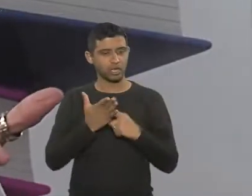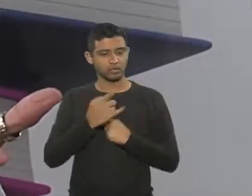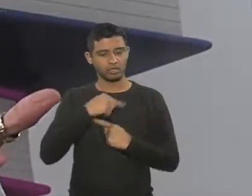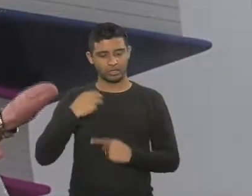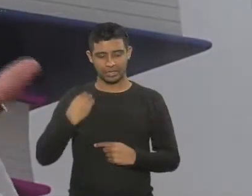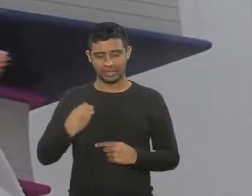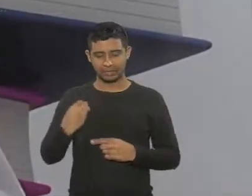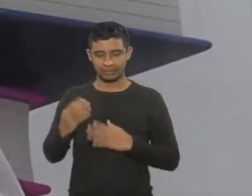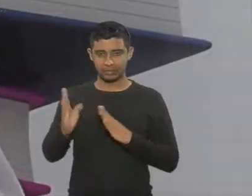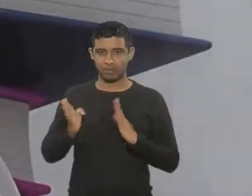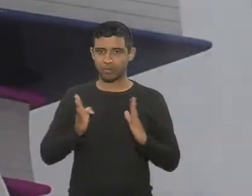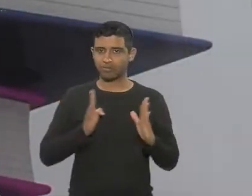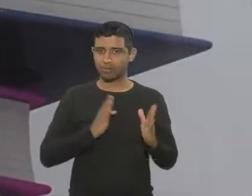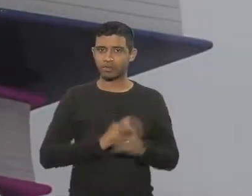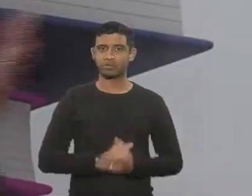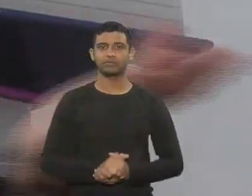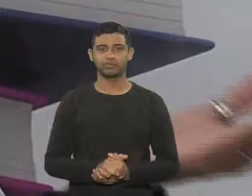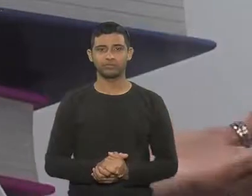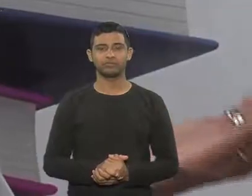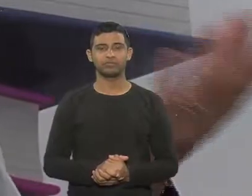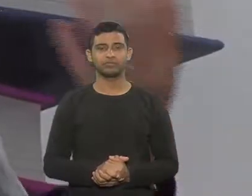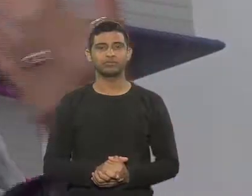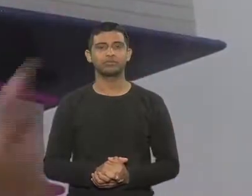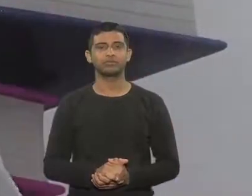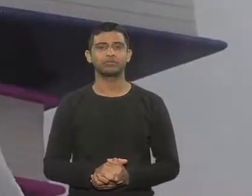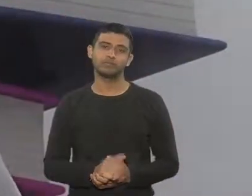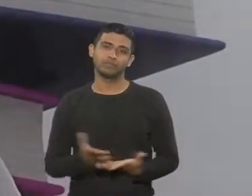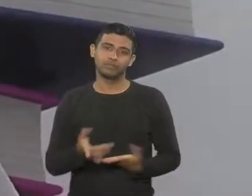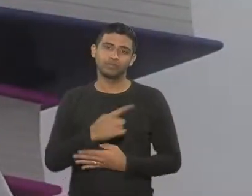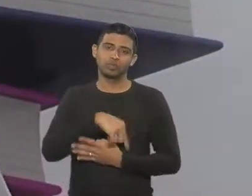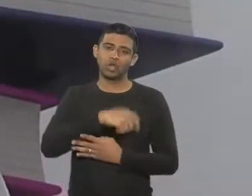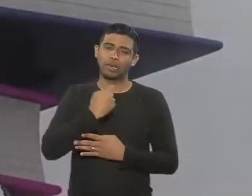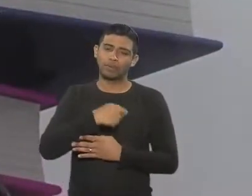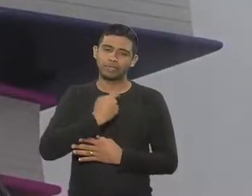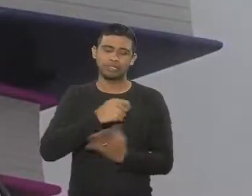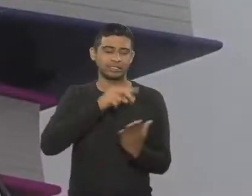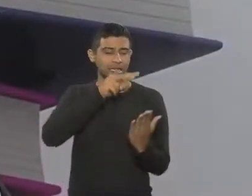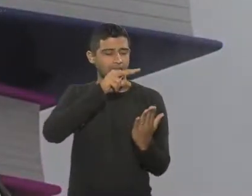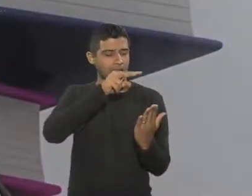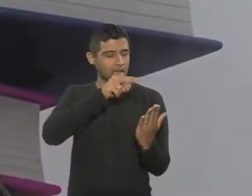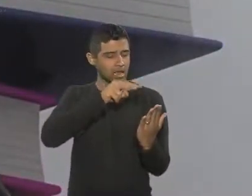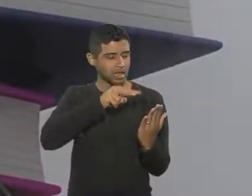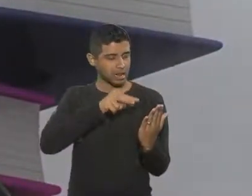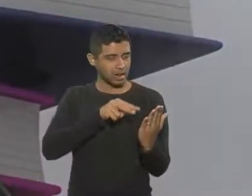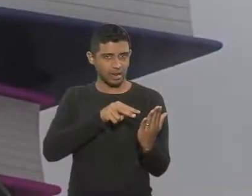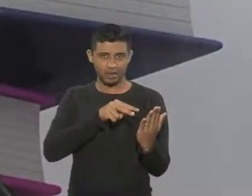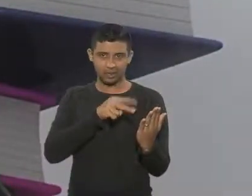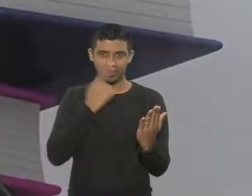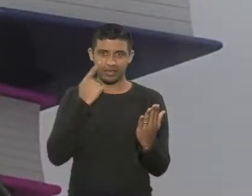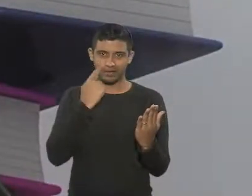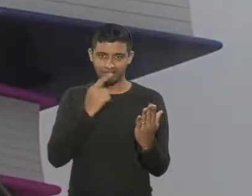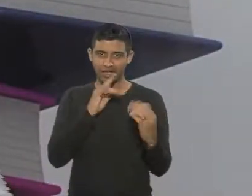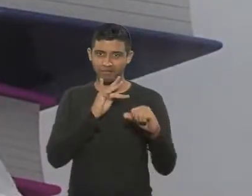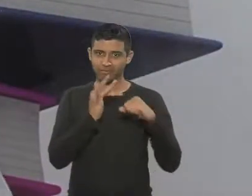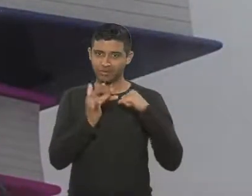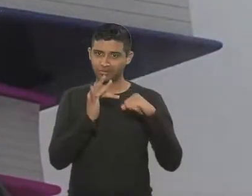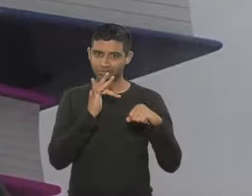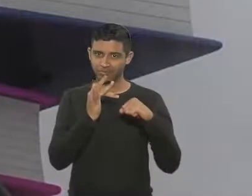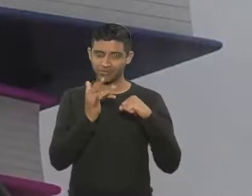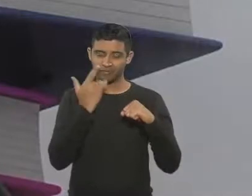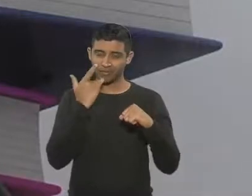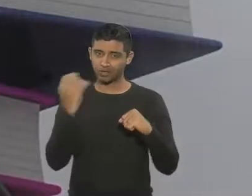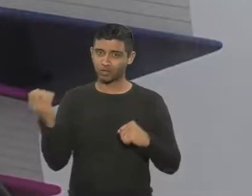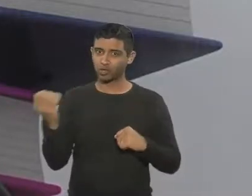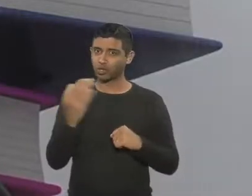da gente. Da mesma forma que vocês estão trazendo, a gente precisa aprender a ler as mídias. É uma